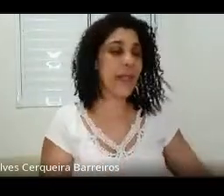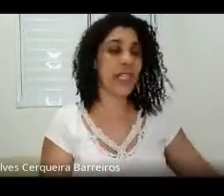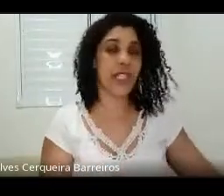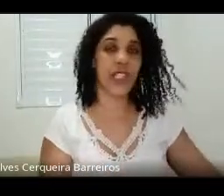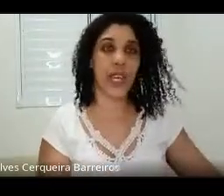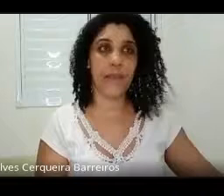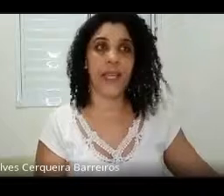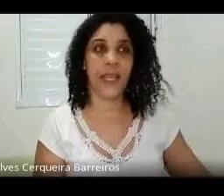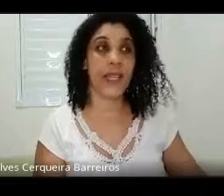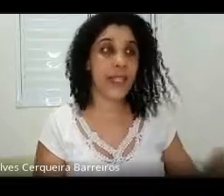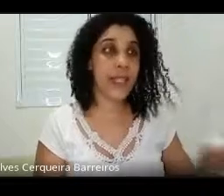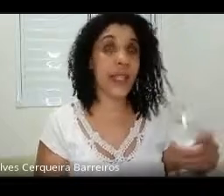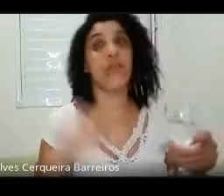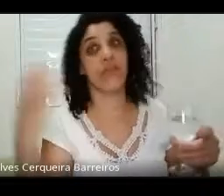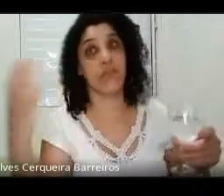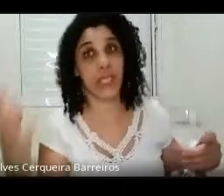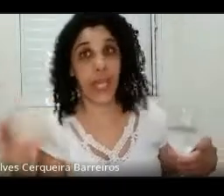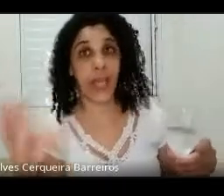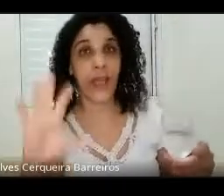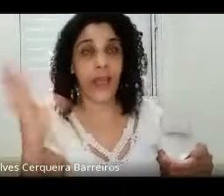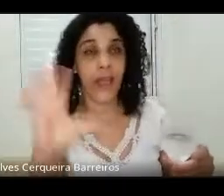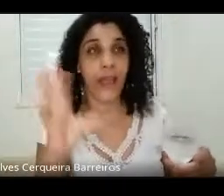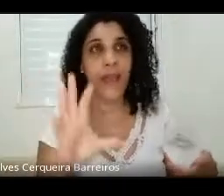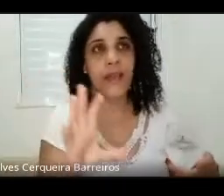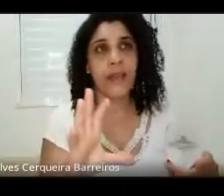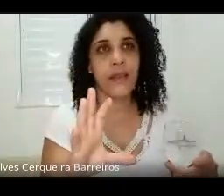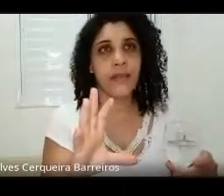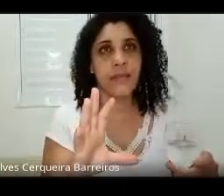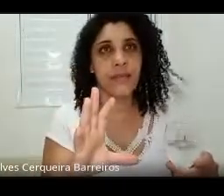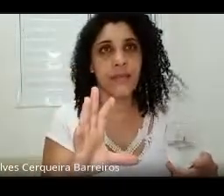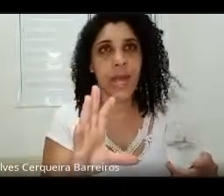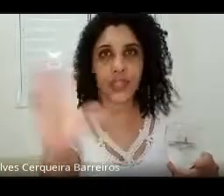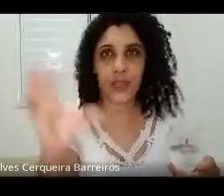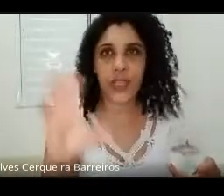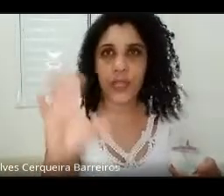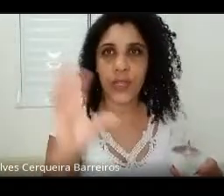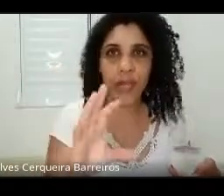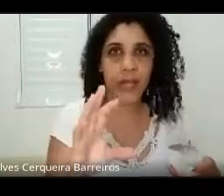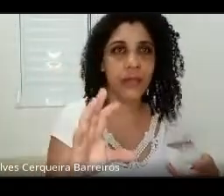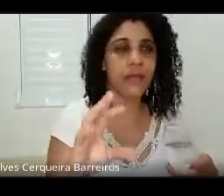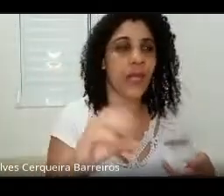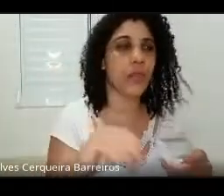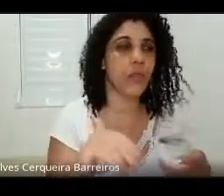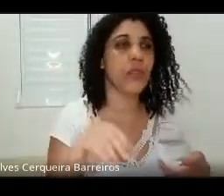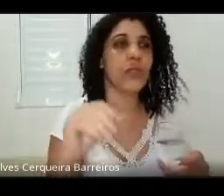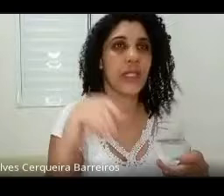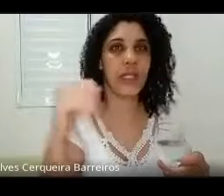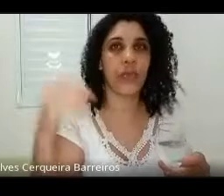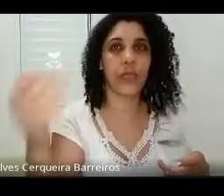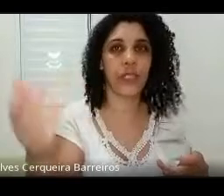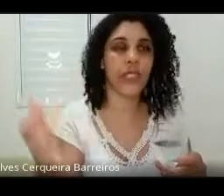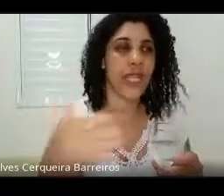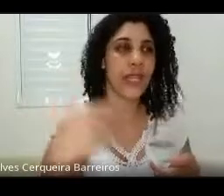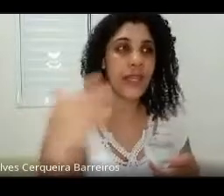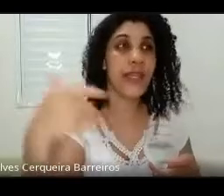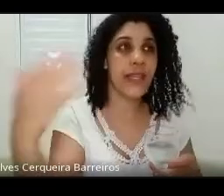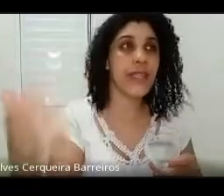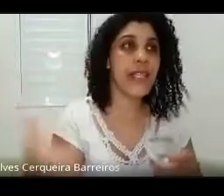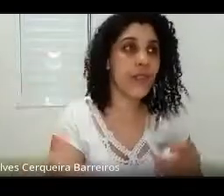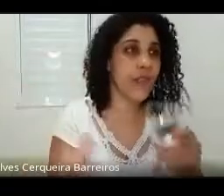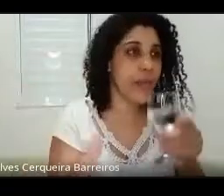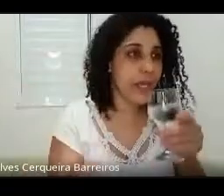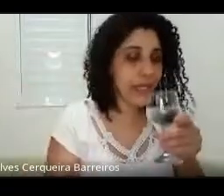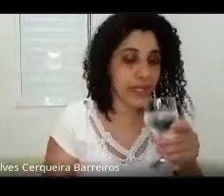utilizava também bastante a escrita, que é mais difícil também para alguns, mas tem alguns que conseguem